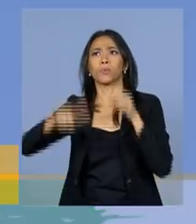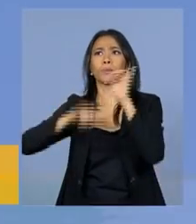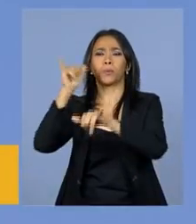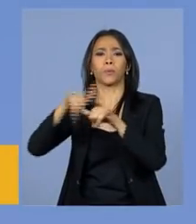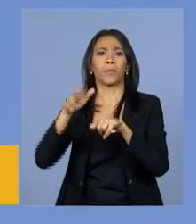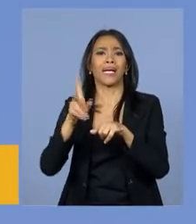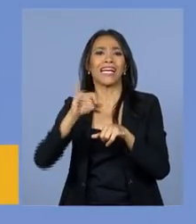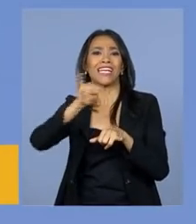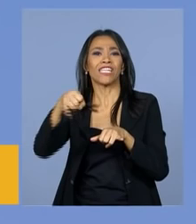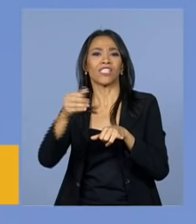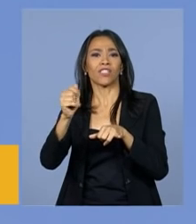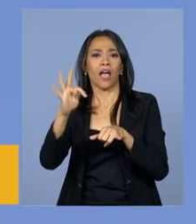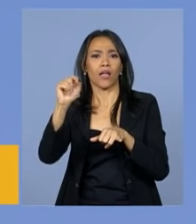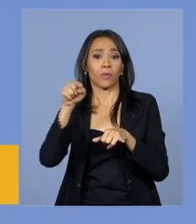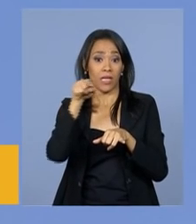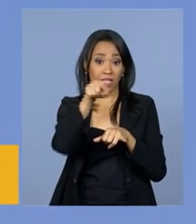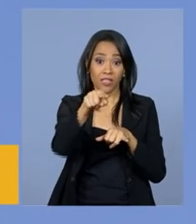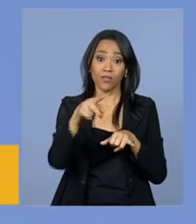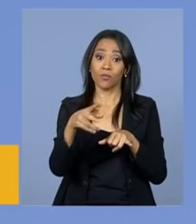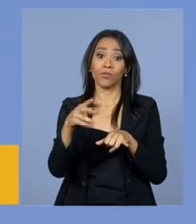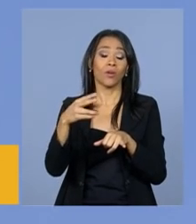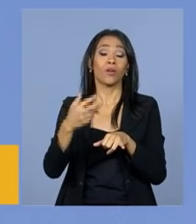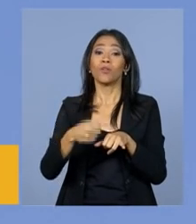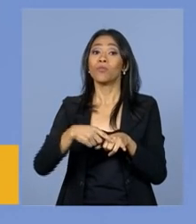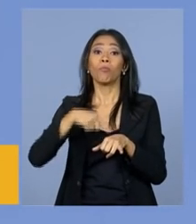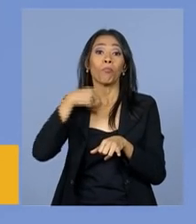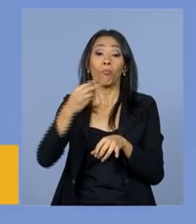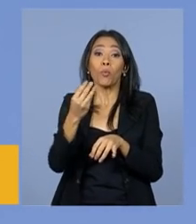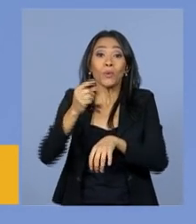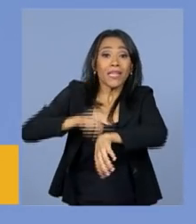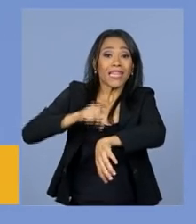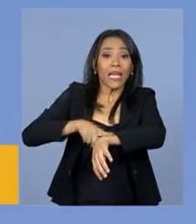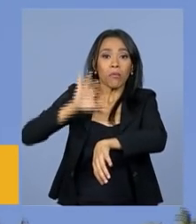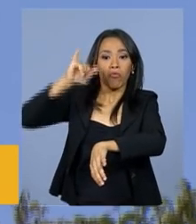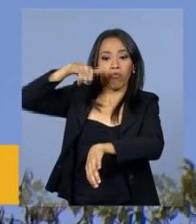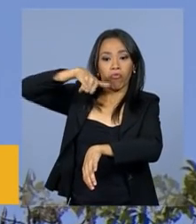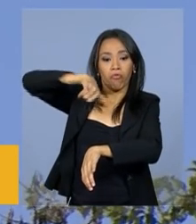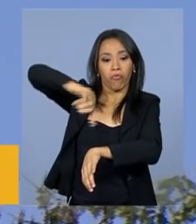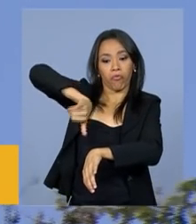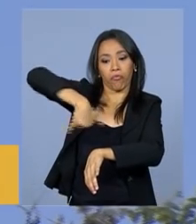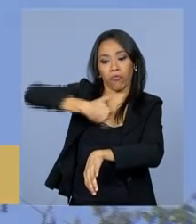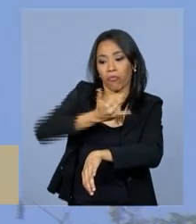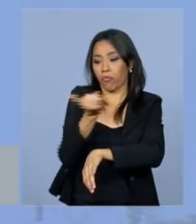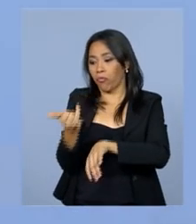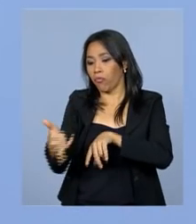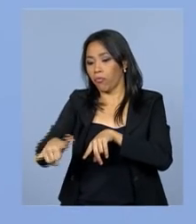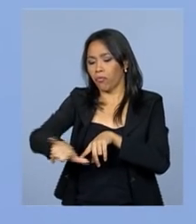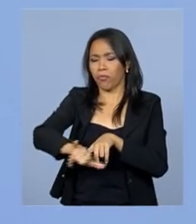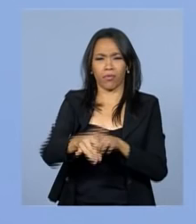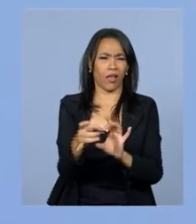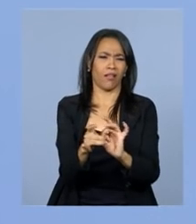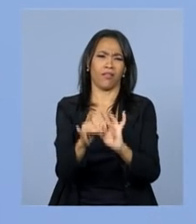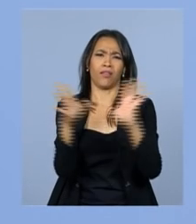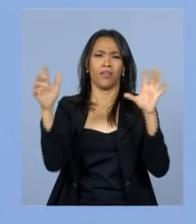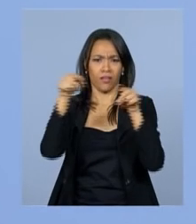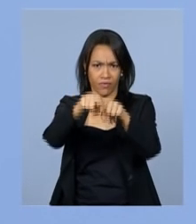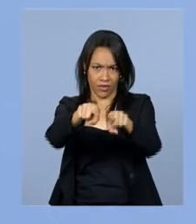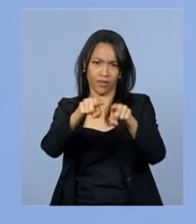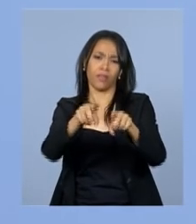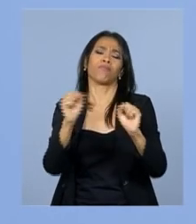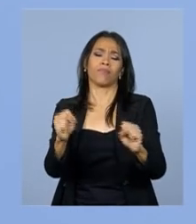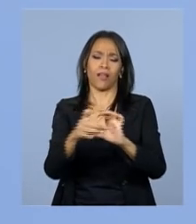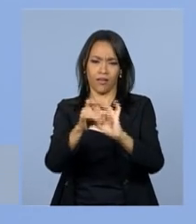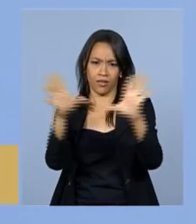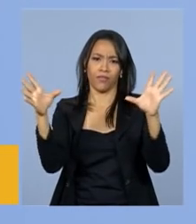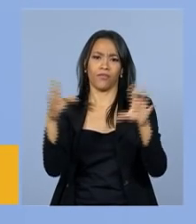têm tanta capacidade de permanecer em voo invertido por tanto tempo. E nós não temos restrição. Fica no voo invertido mesmo por bastante